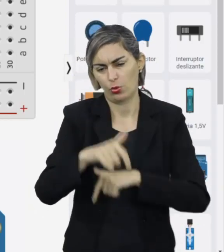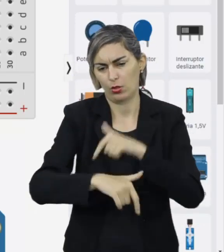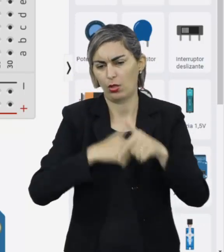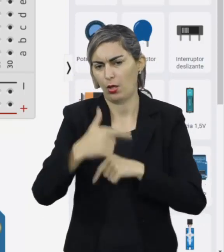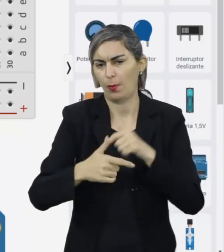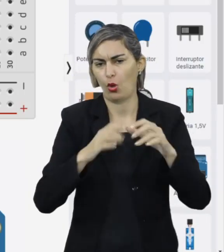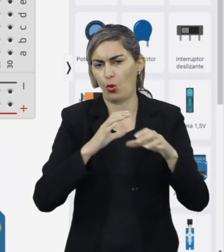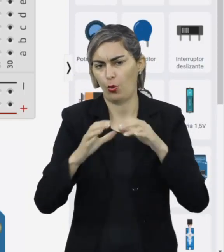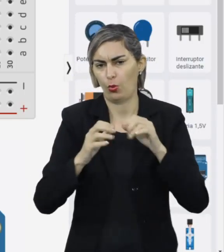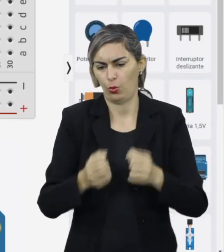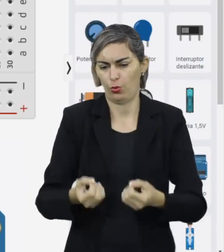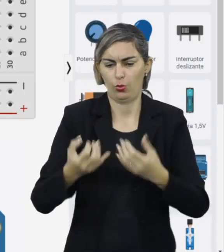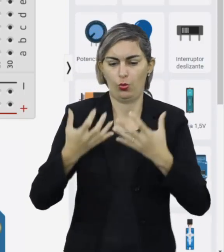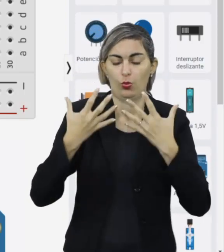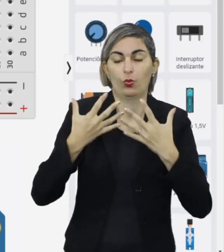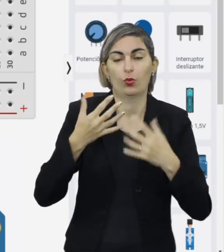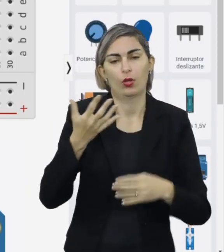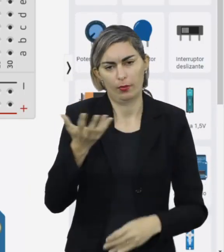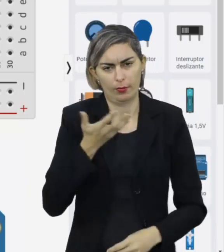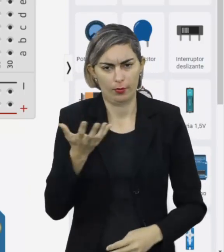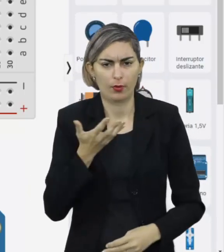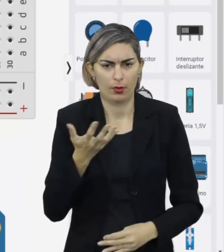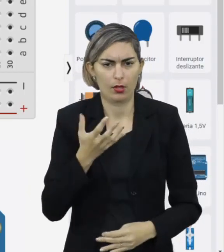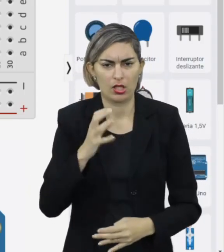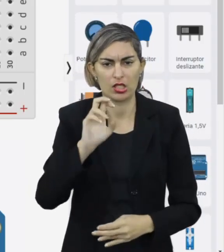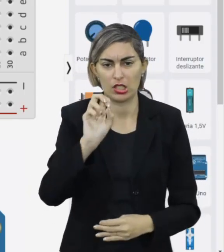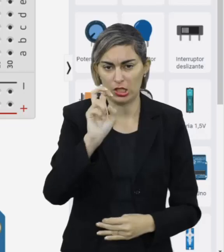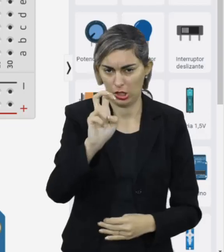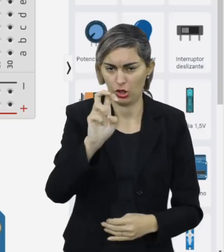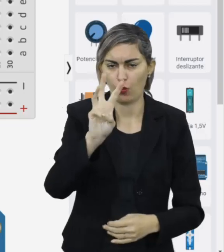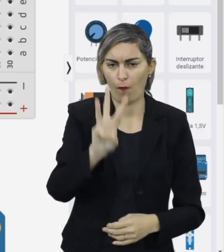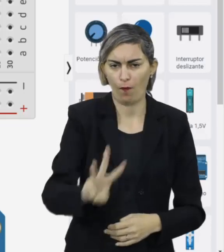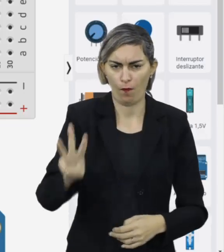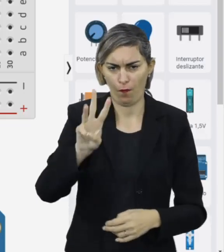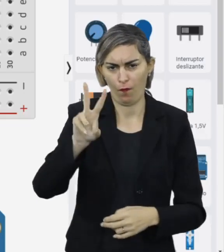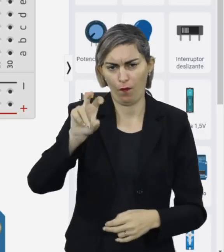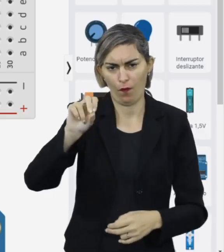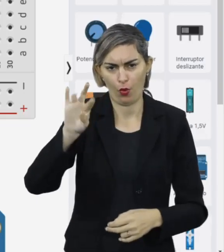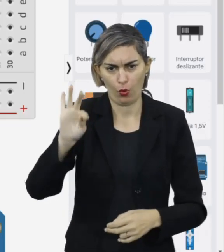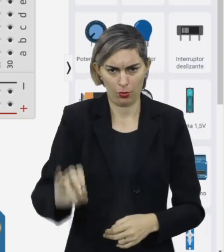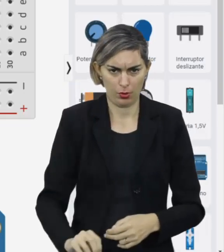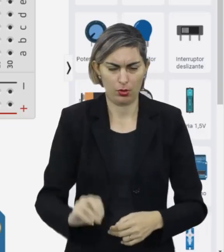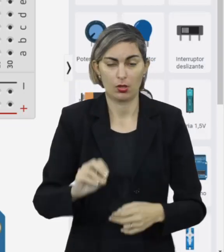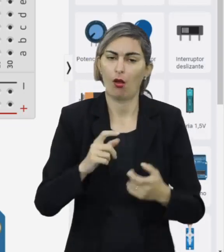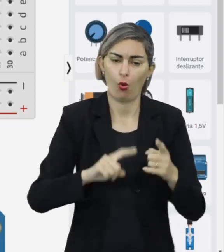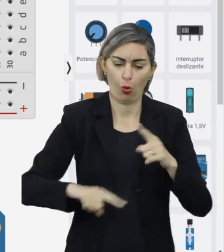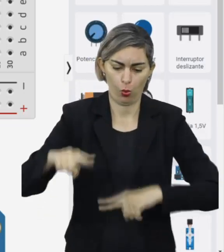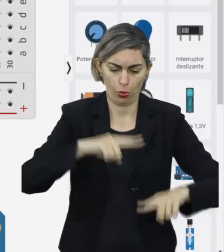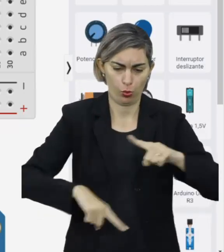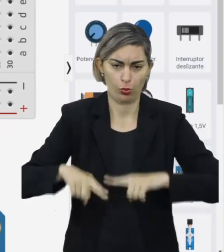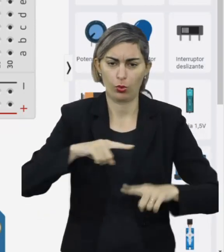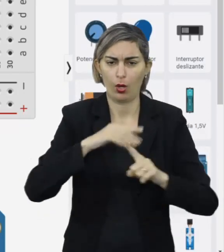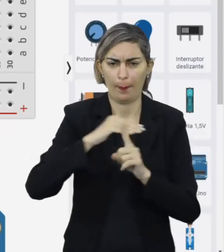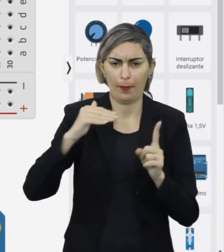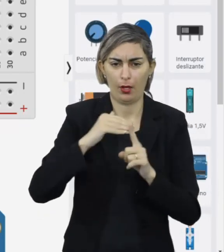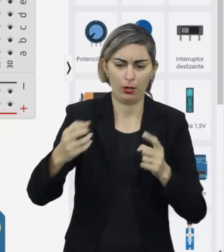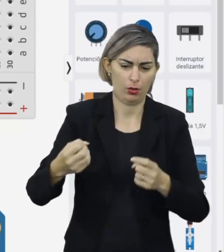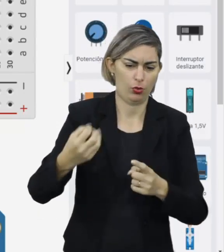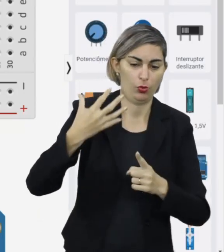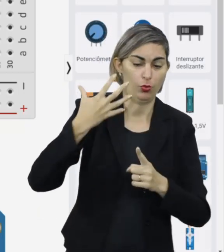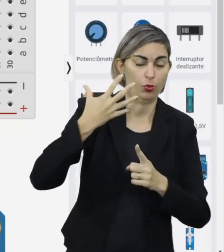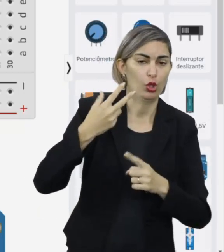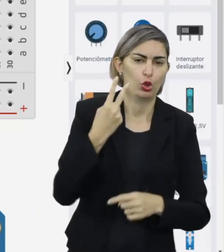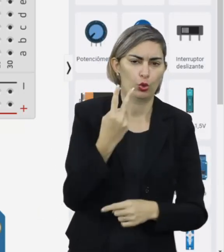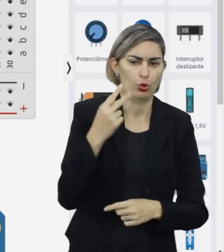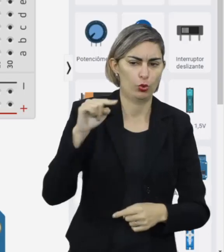trabalhando como ligado e desligado, se eu quisesse em 5 volts e 0, se eu quisesse controlar a intensidade, se eu quisesse metade da luminosidade, eu tenho que